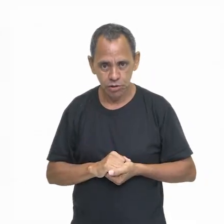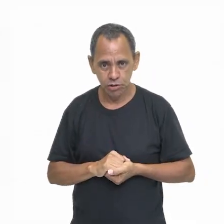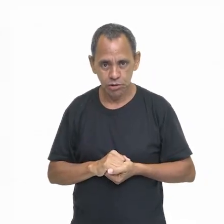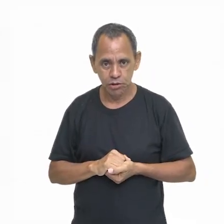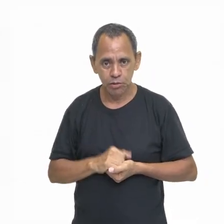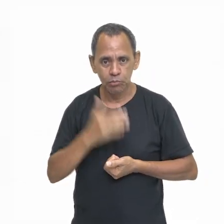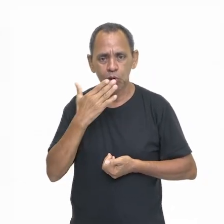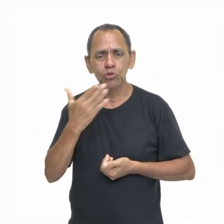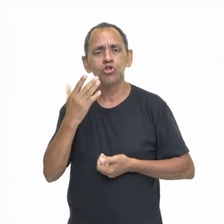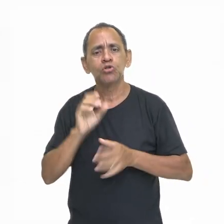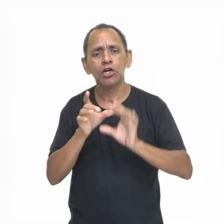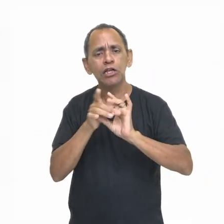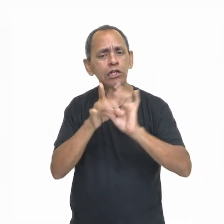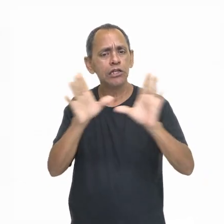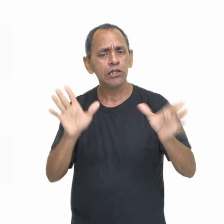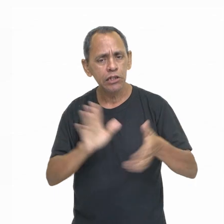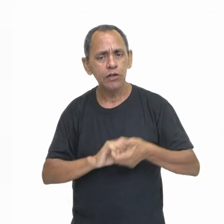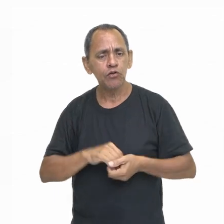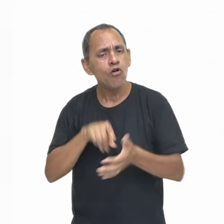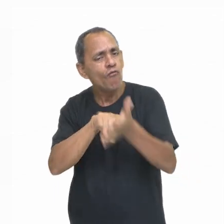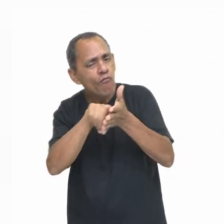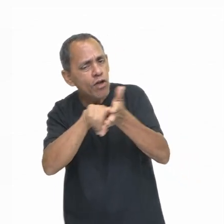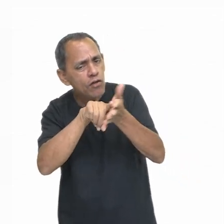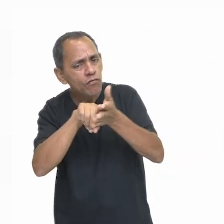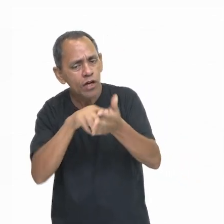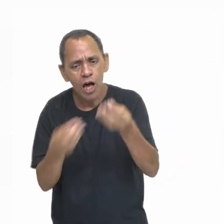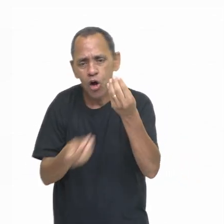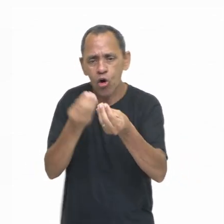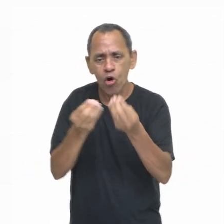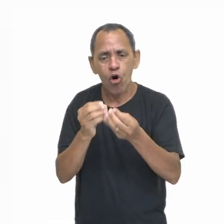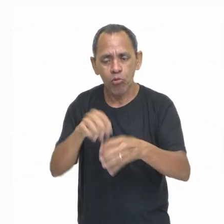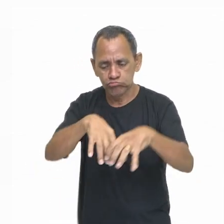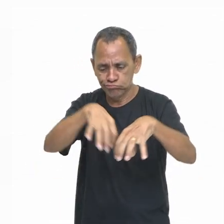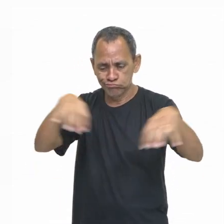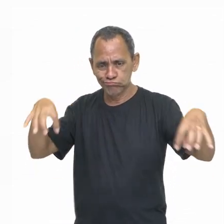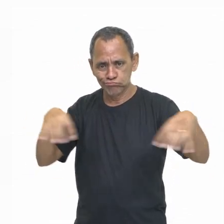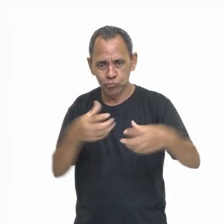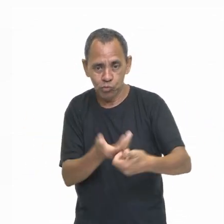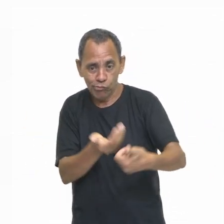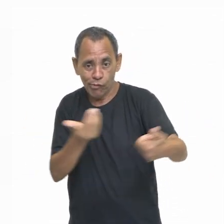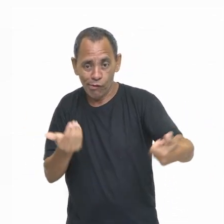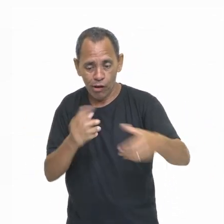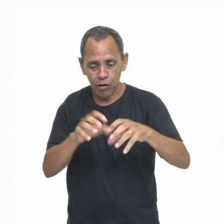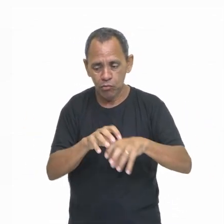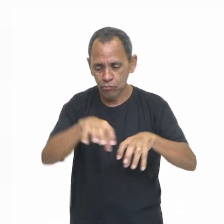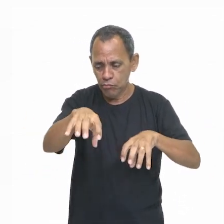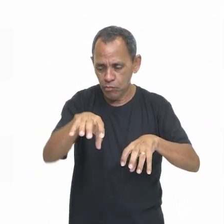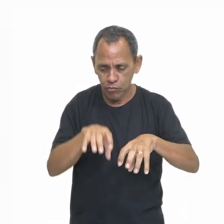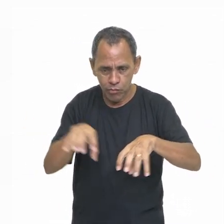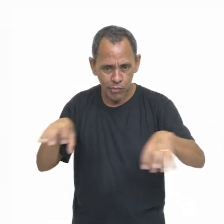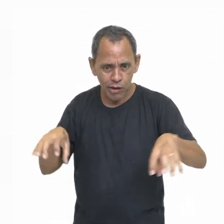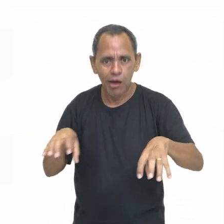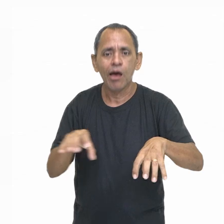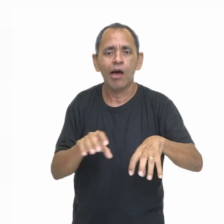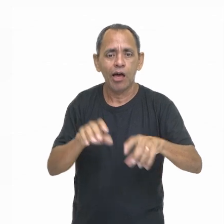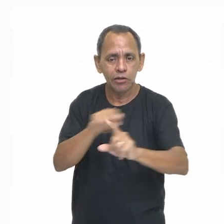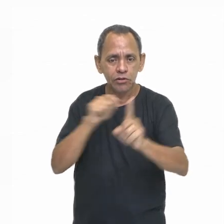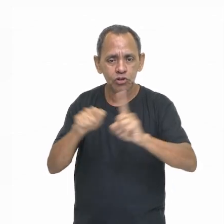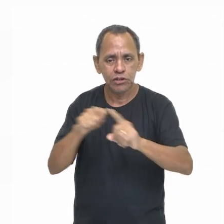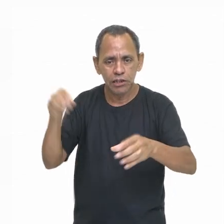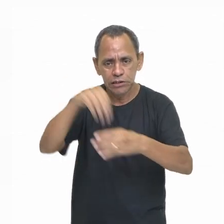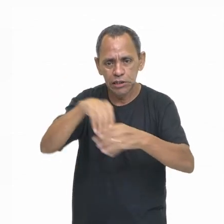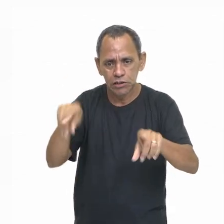Olha só, a divisão social, né, na China antiga, ela de certo modo, ela era,